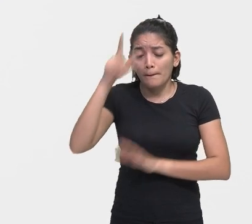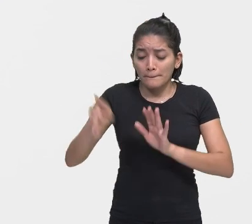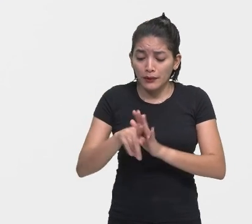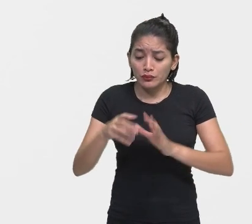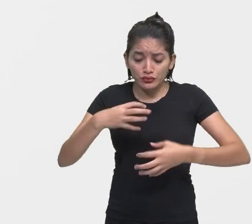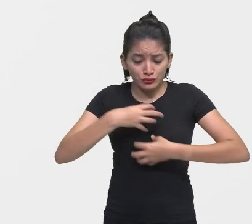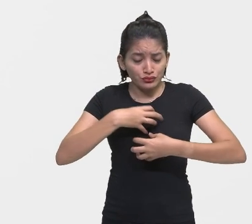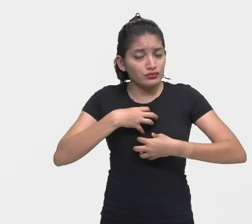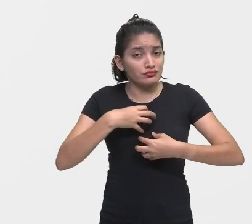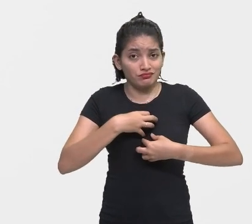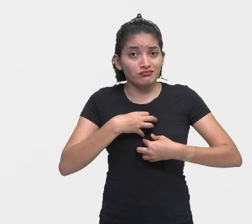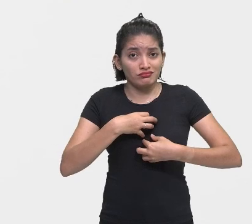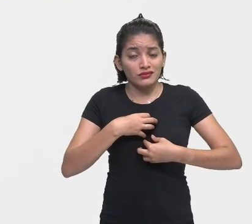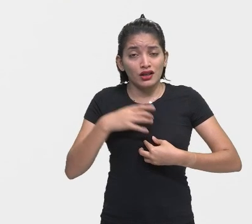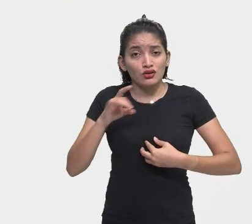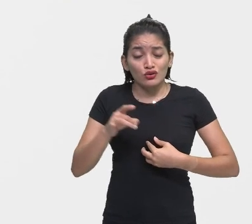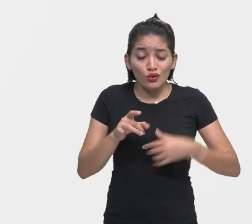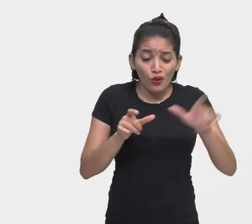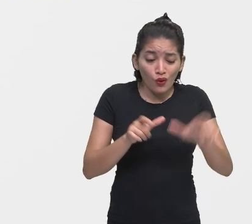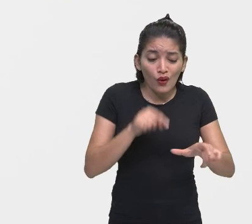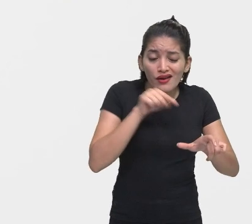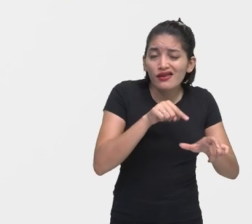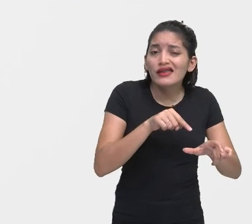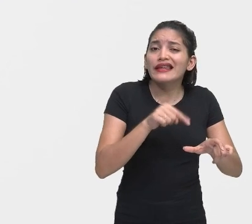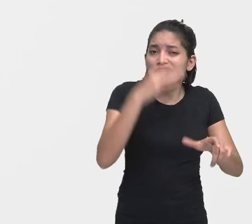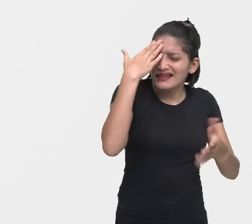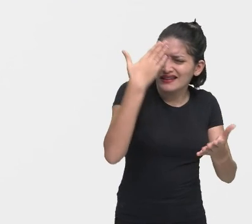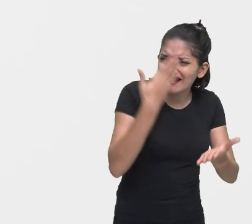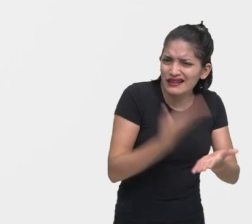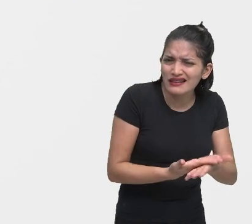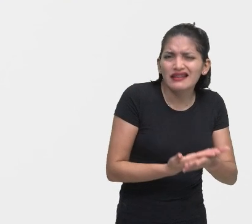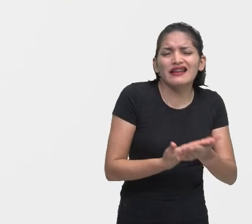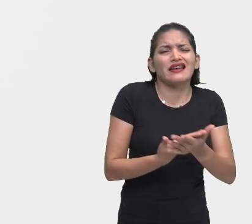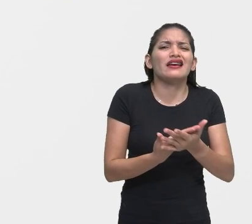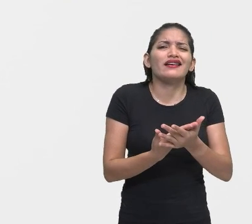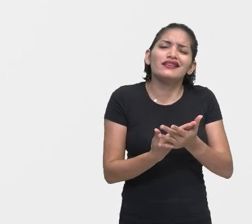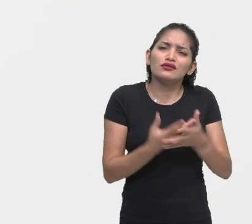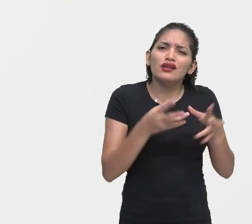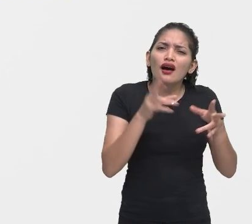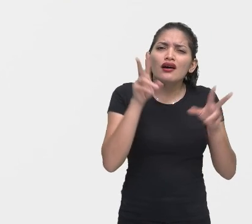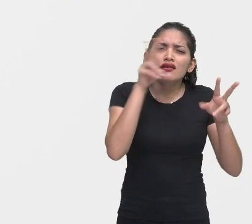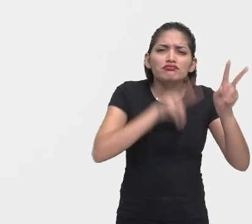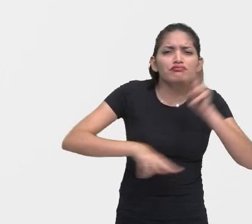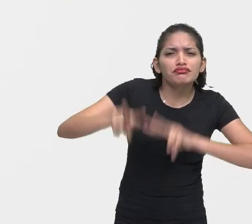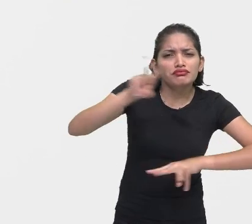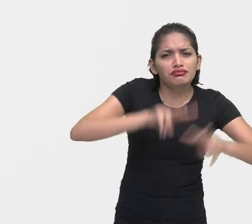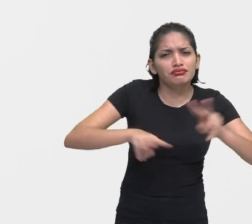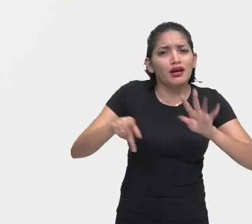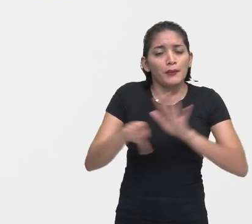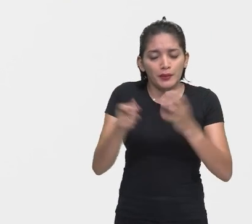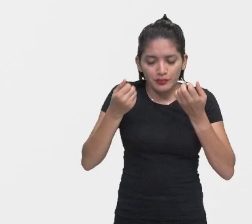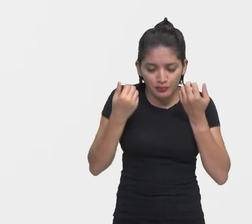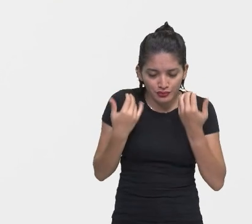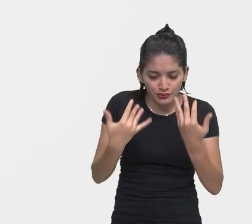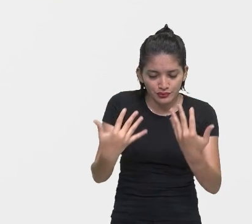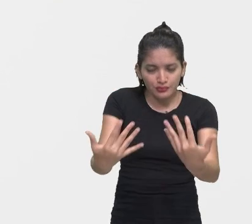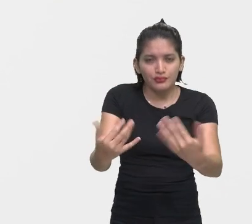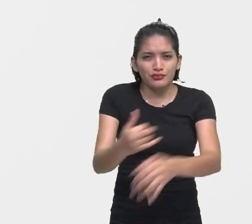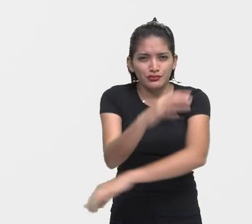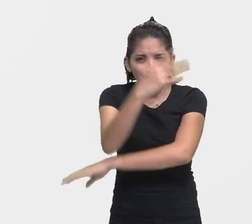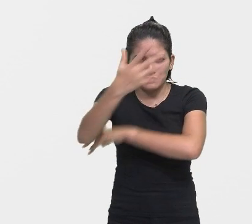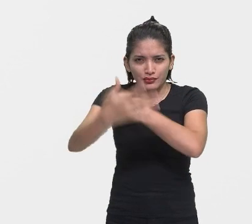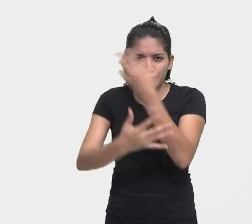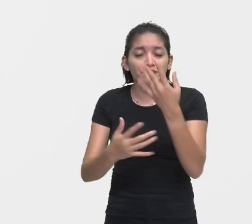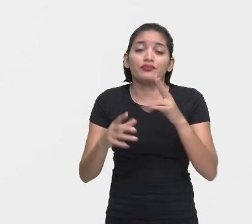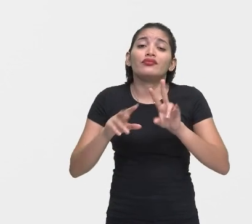para ele só crê naquilo que ele está vendo, não é? Ele é do campo, correto? Então toda a sabedoria a respeito